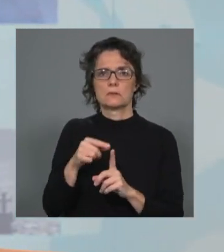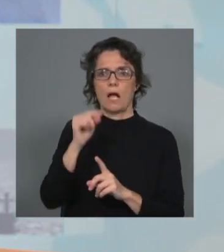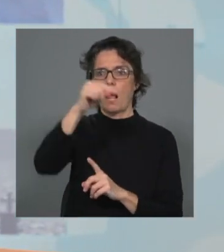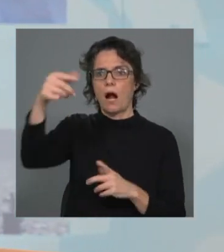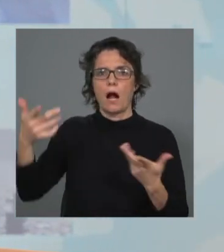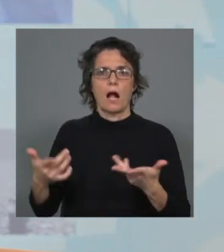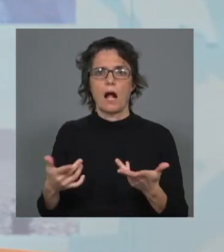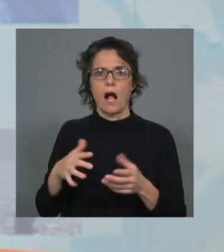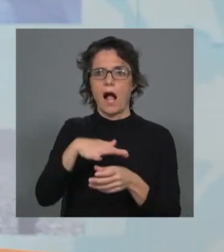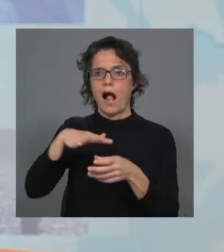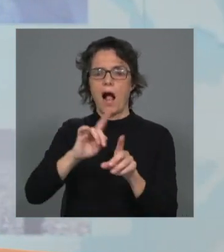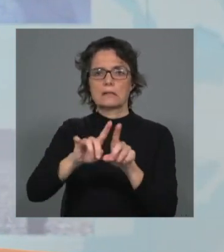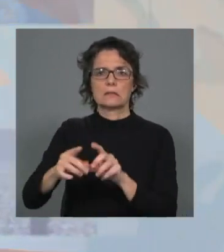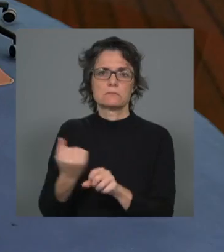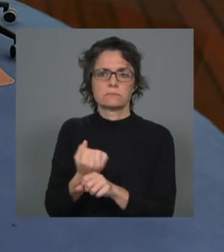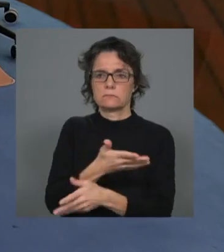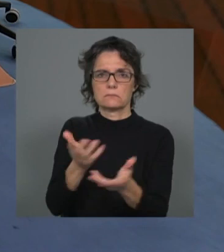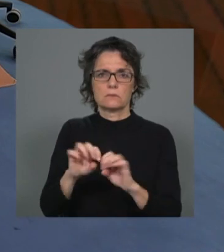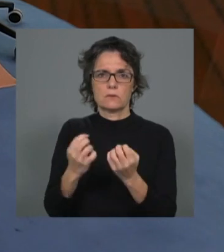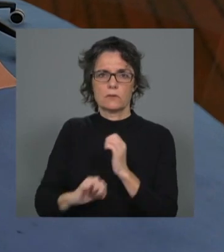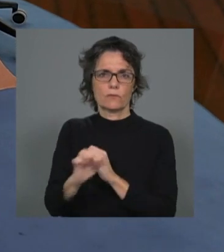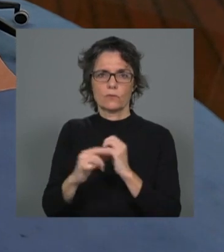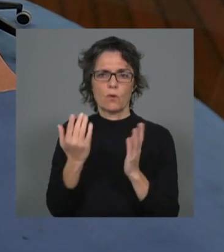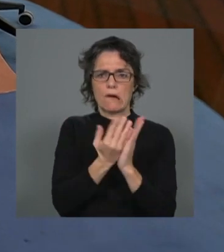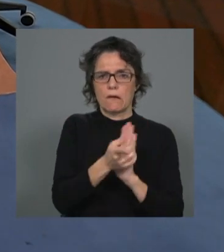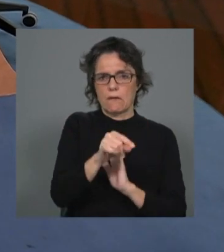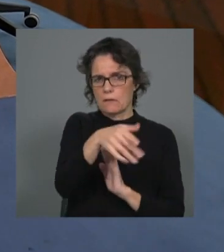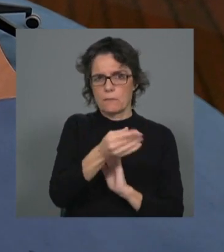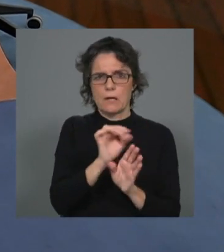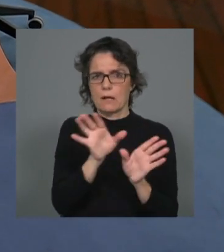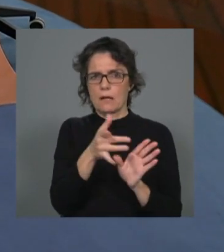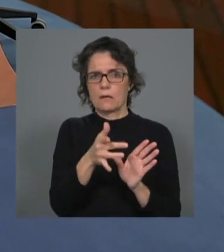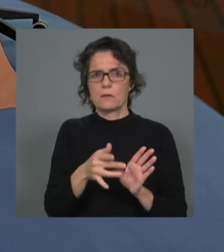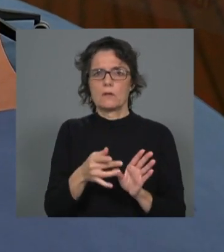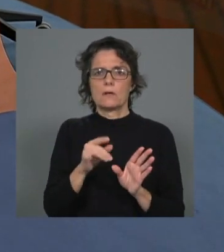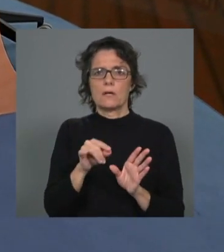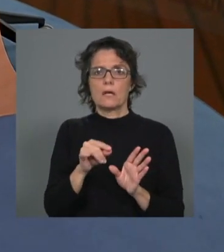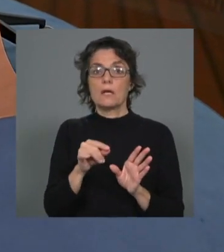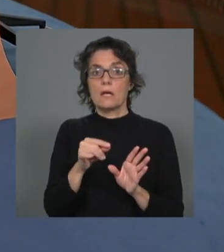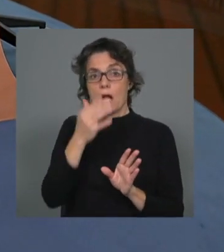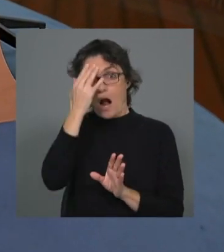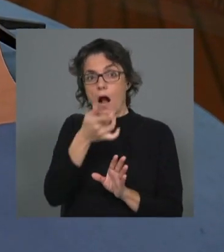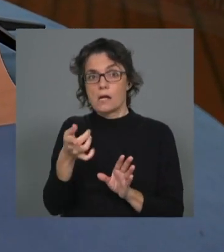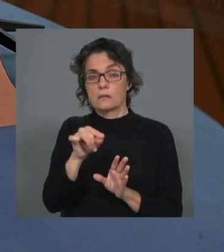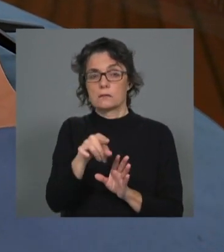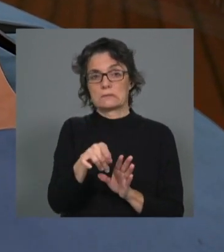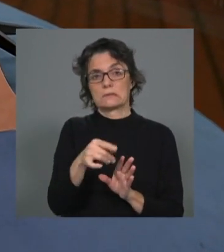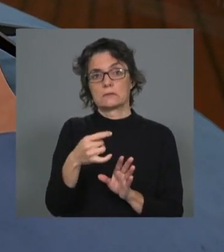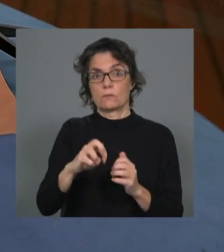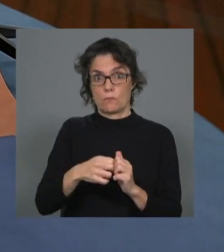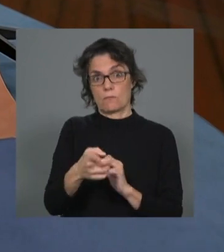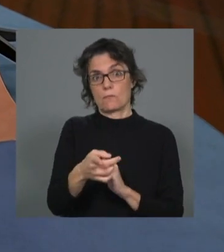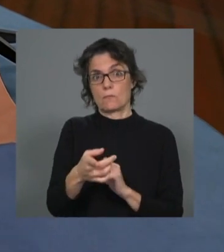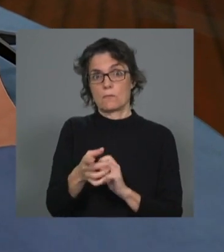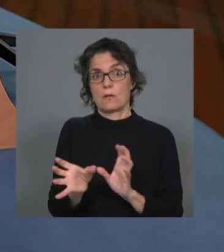várias áreas de atividade da nossa sociedade. Nas escolas também não será muito diferente. Penso que também é um problema que afeta